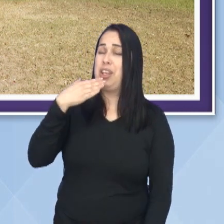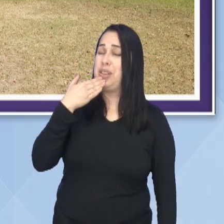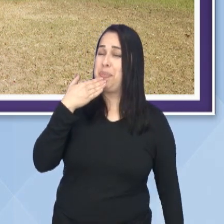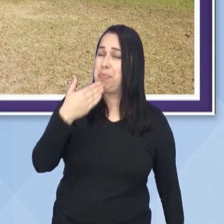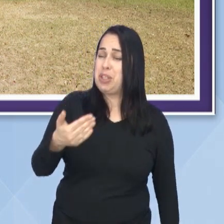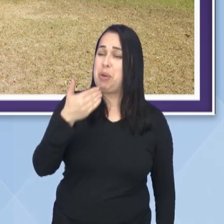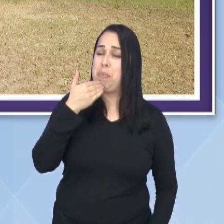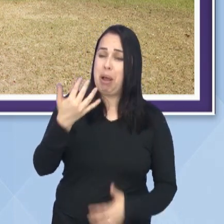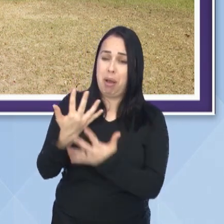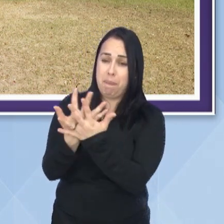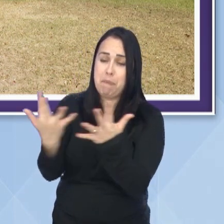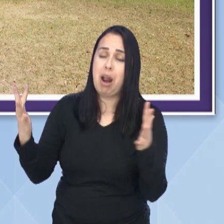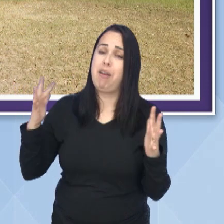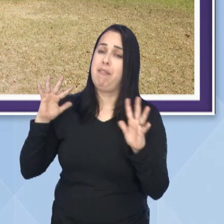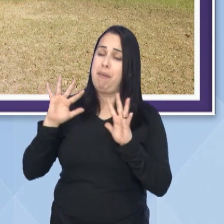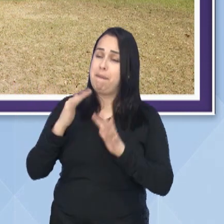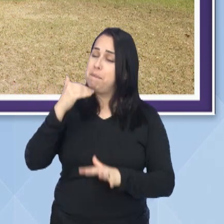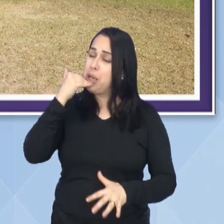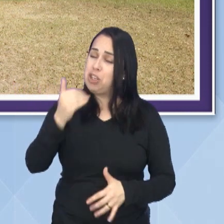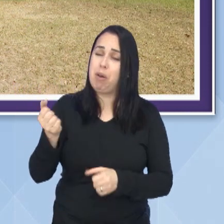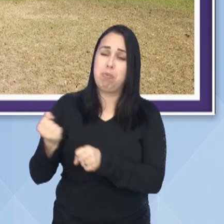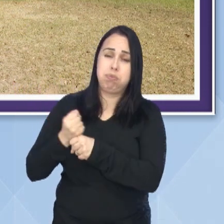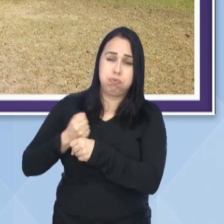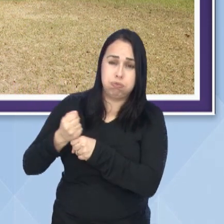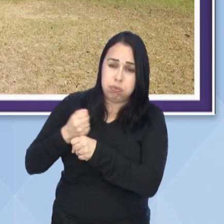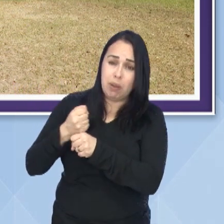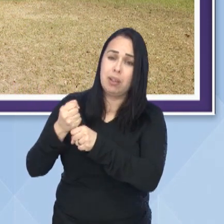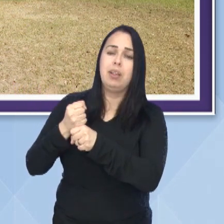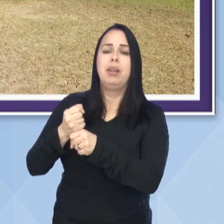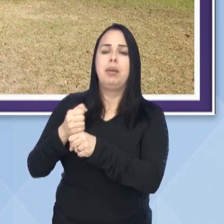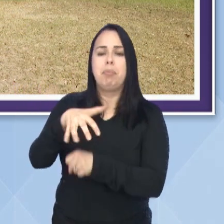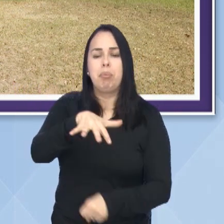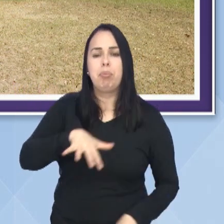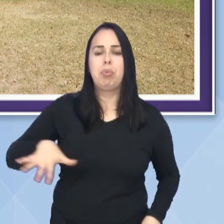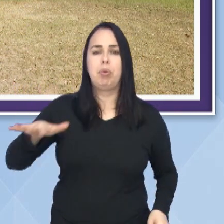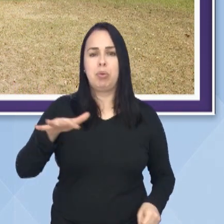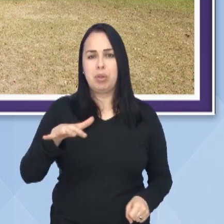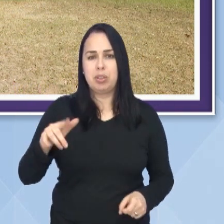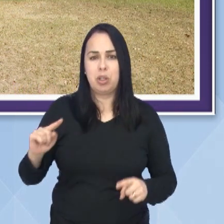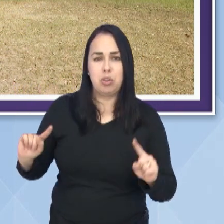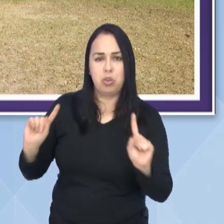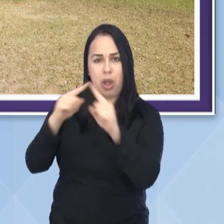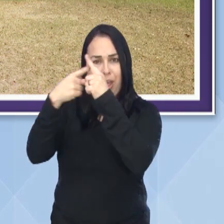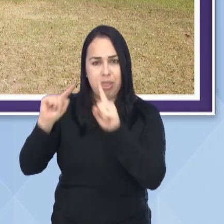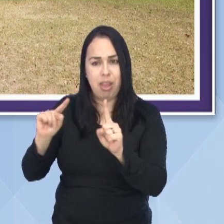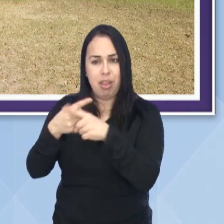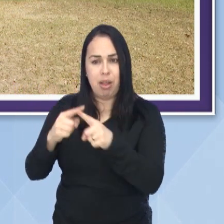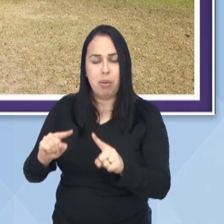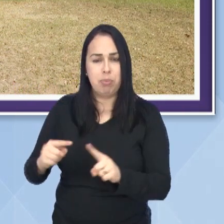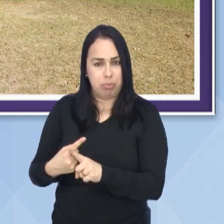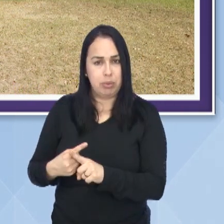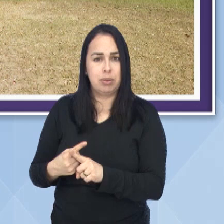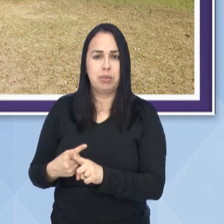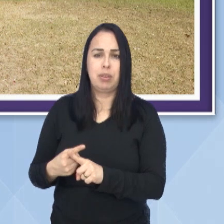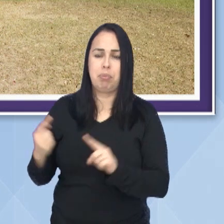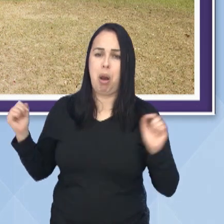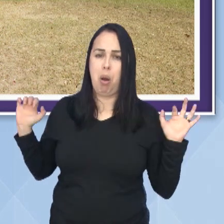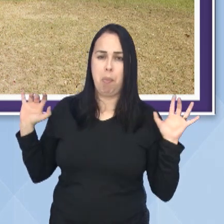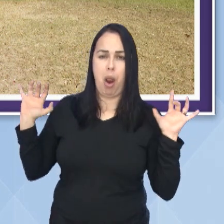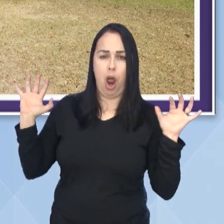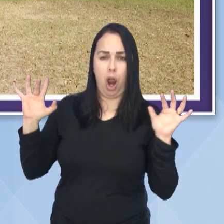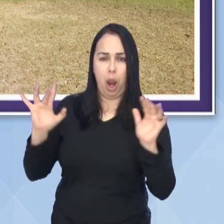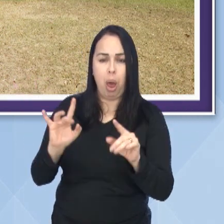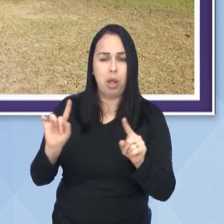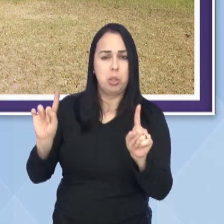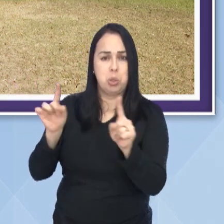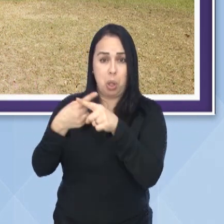fazer alambrado, vestiário, para os times da região jogarem, do Jardim São José, do Coqueiro, do Frei Galvão, poder jogar